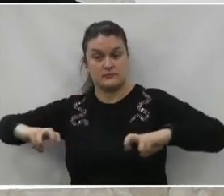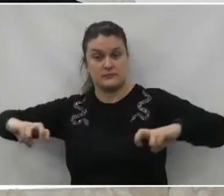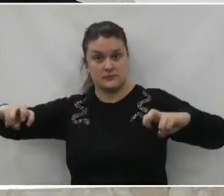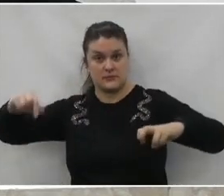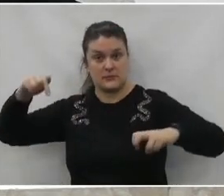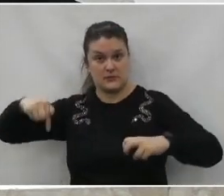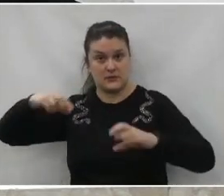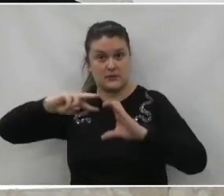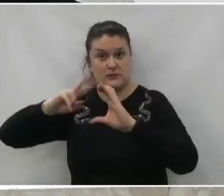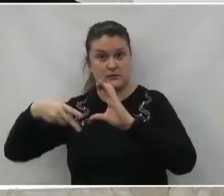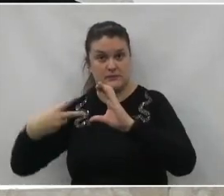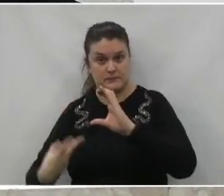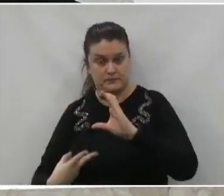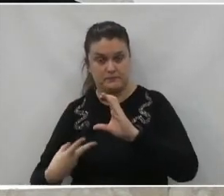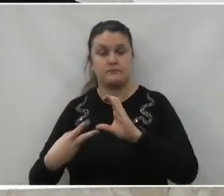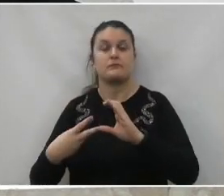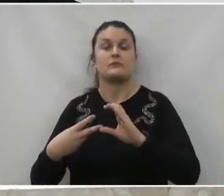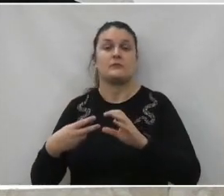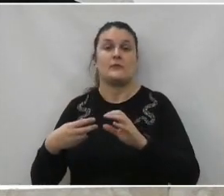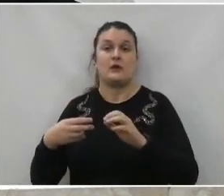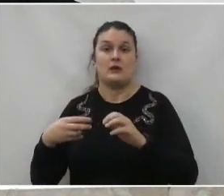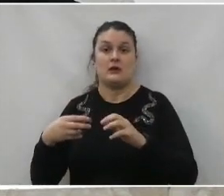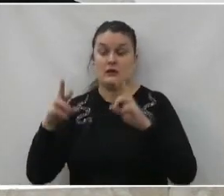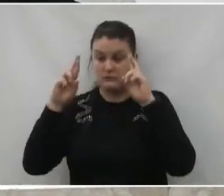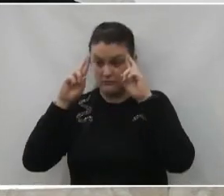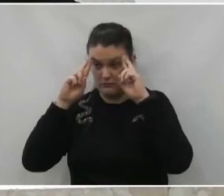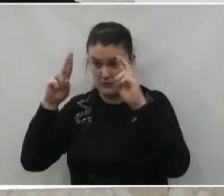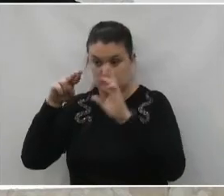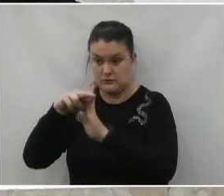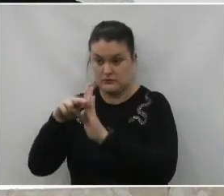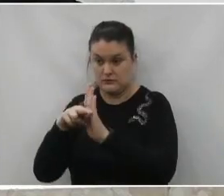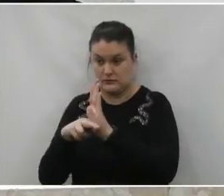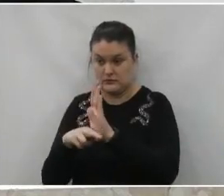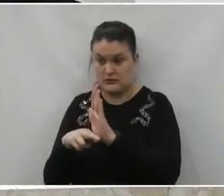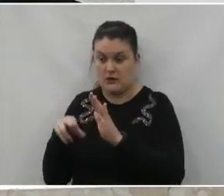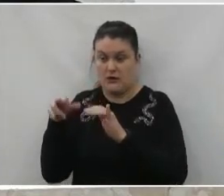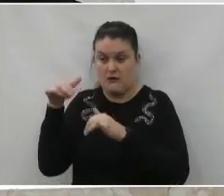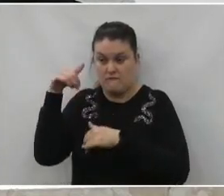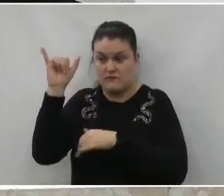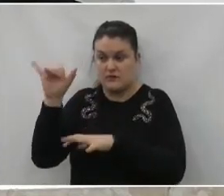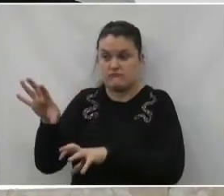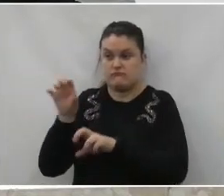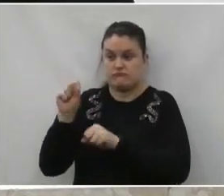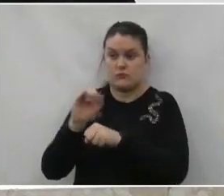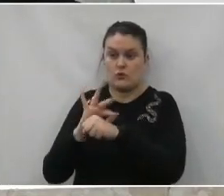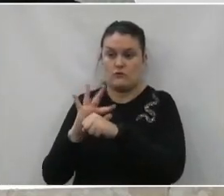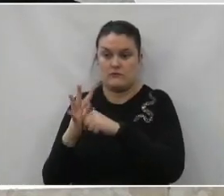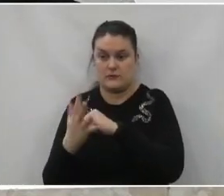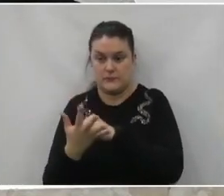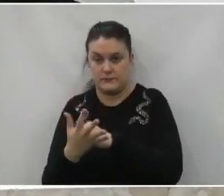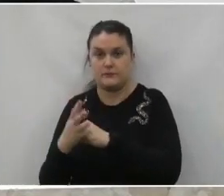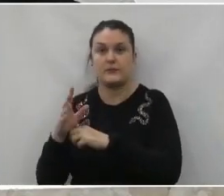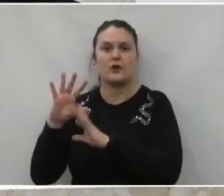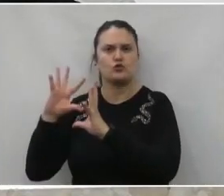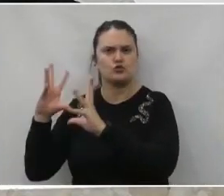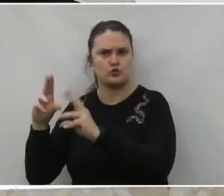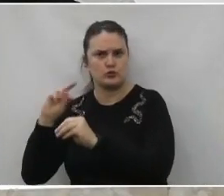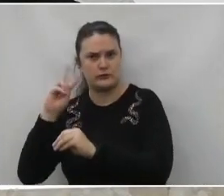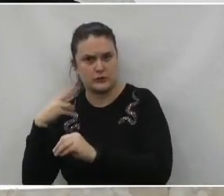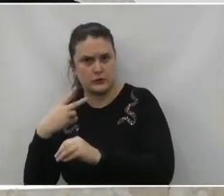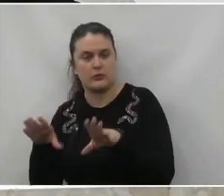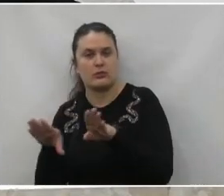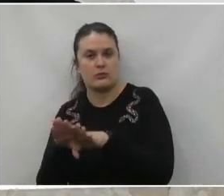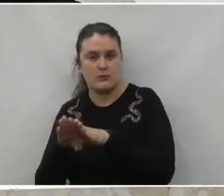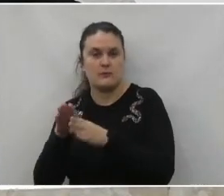Vereadores, respeitando o protocolo de prevenção ao Covid-19. Os parlamentares também participaram do encontro.